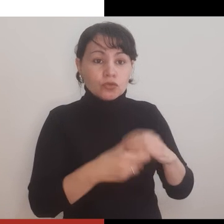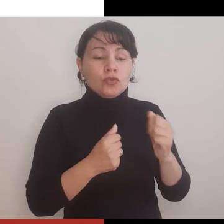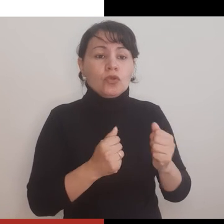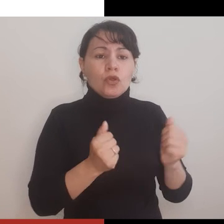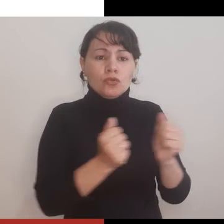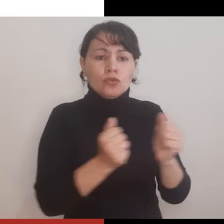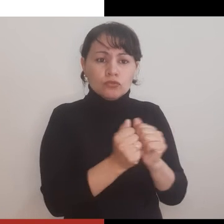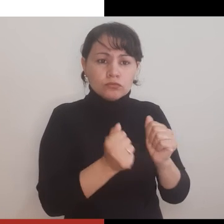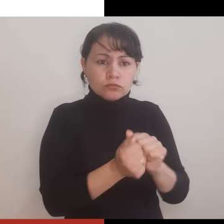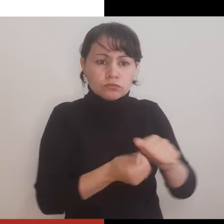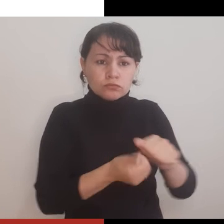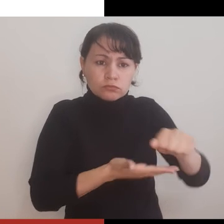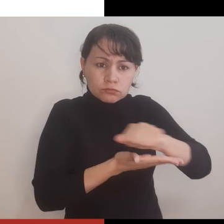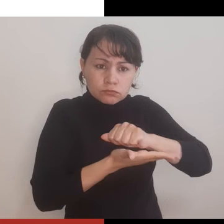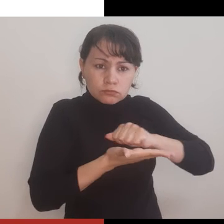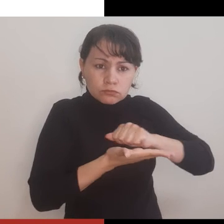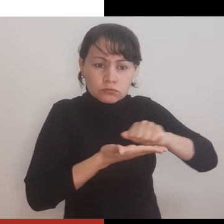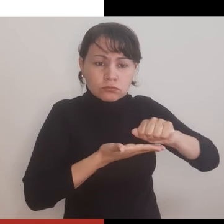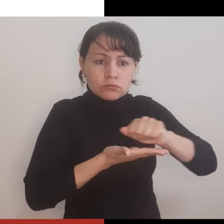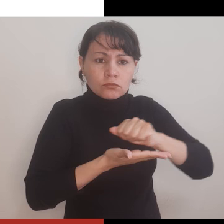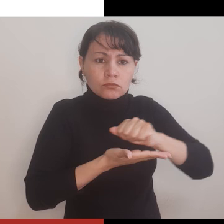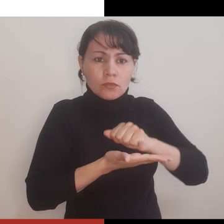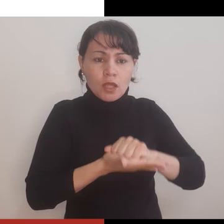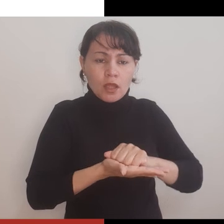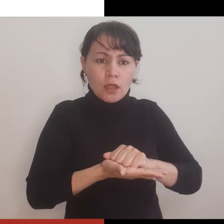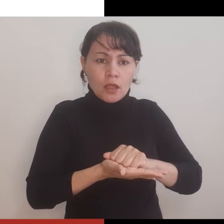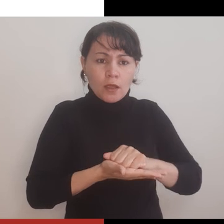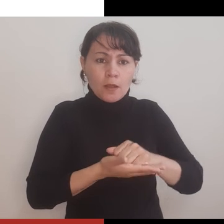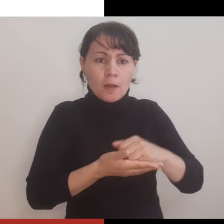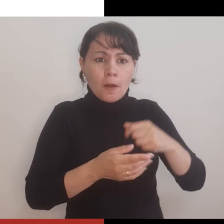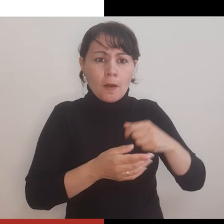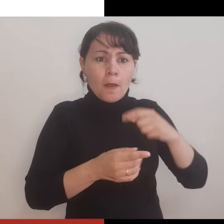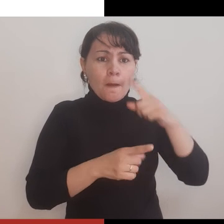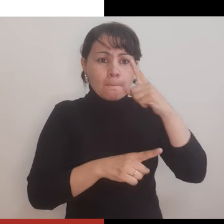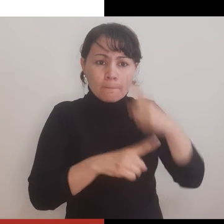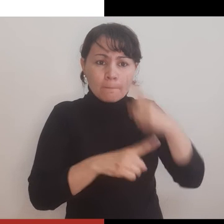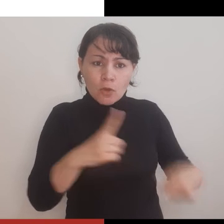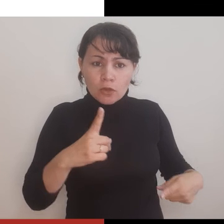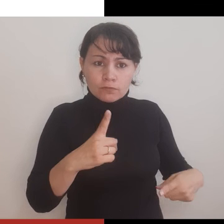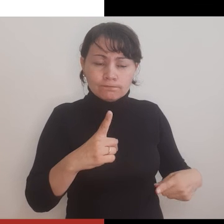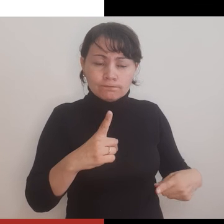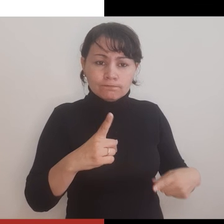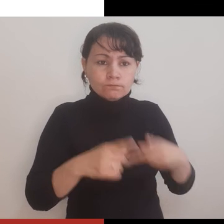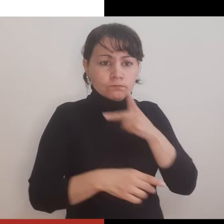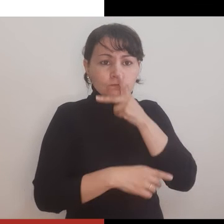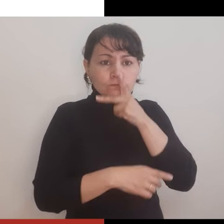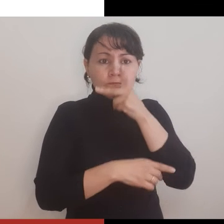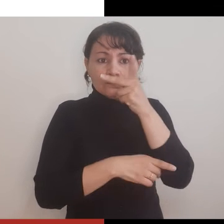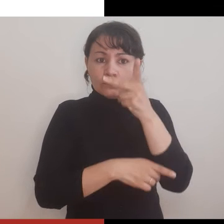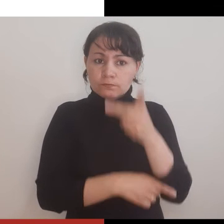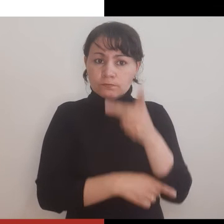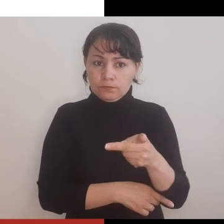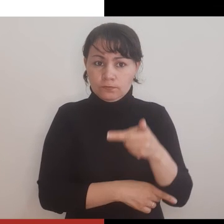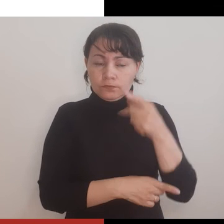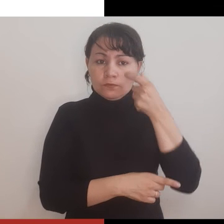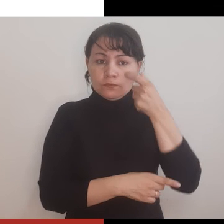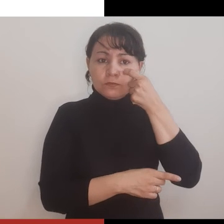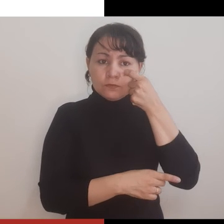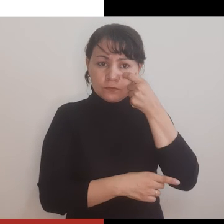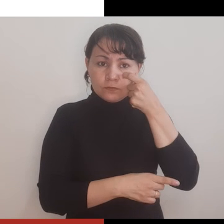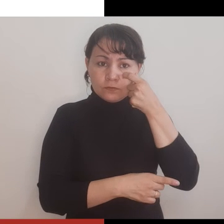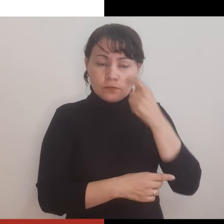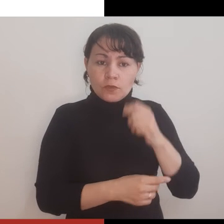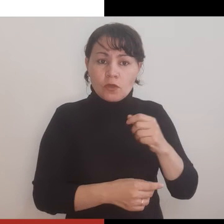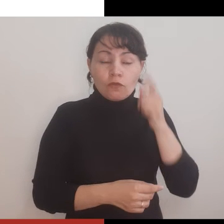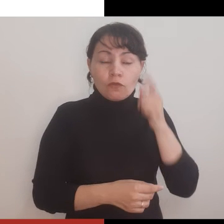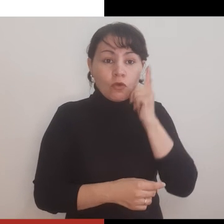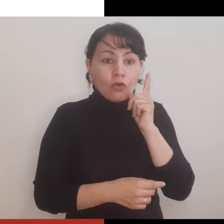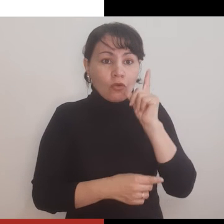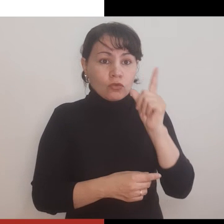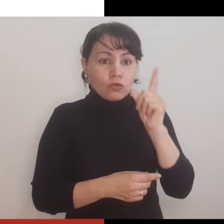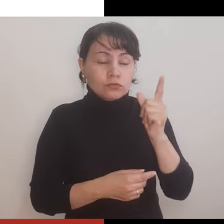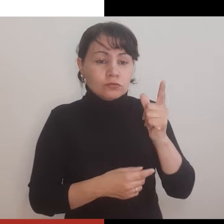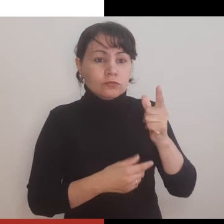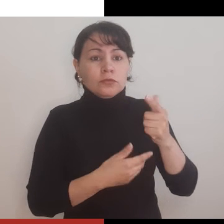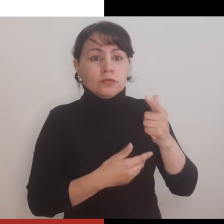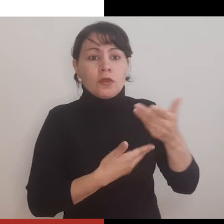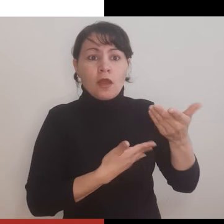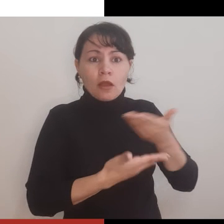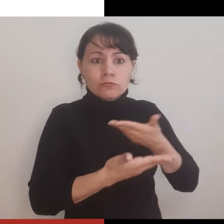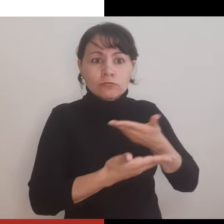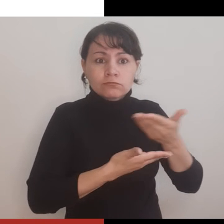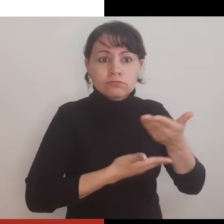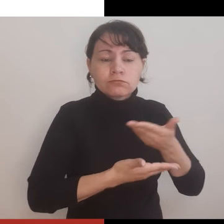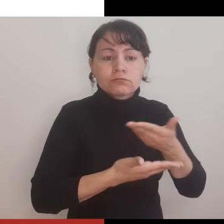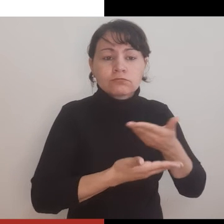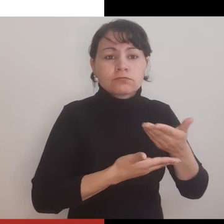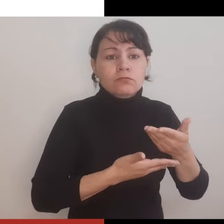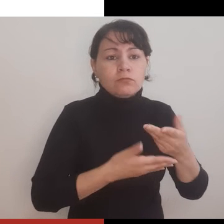fechado, proibidos de visitas presenciais, vão conseguir interagir